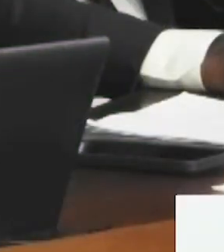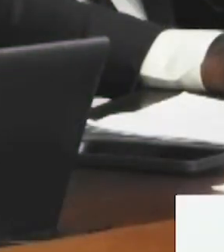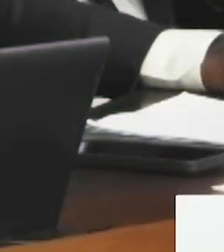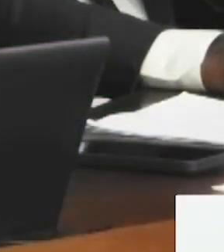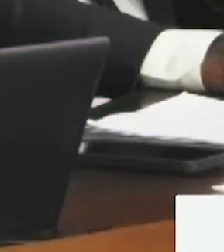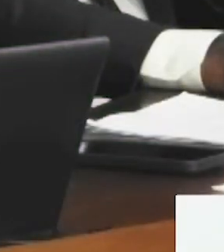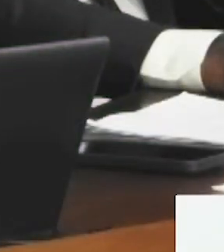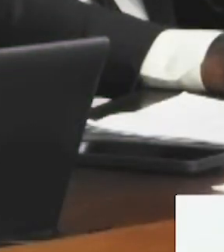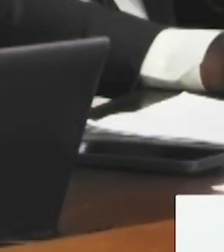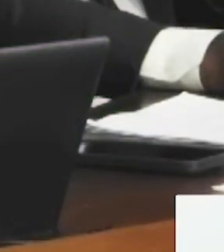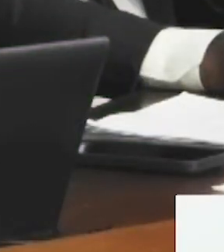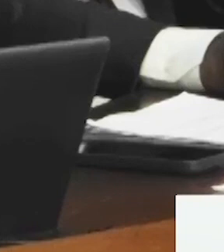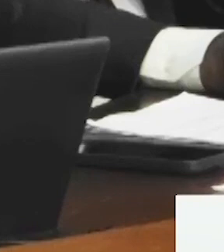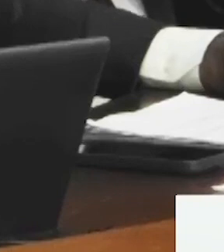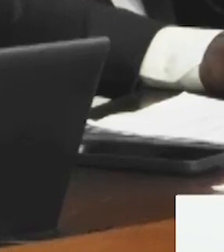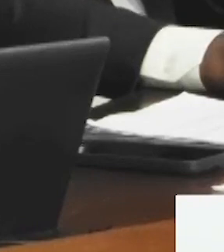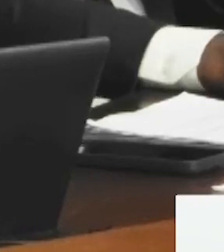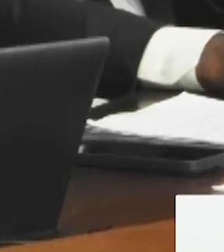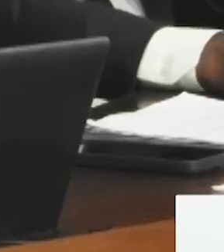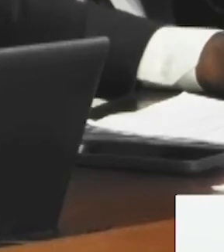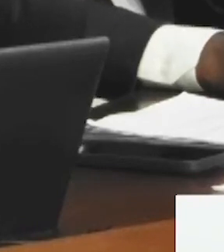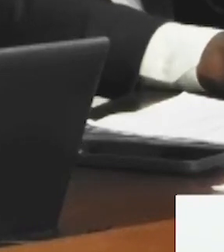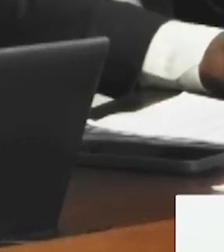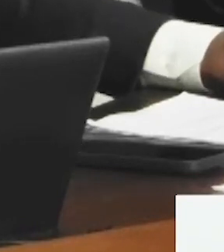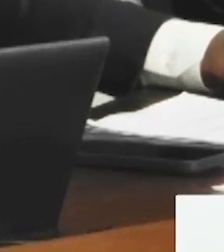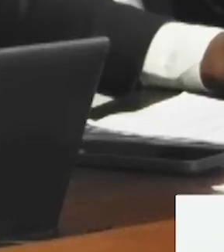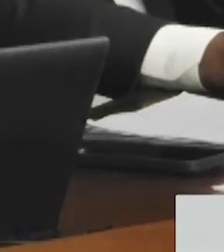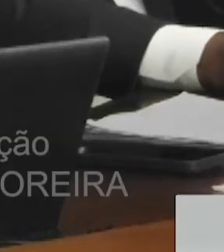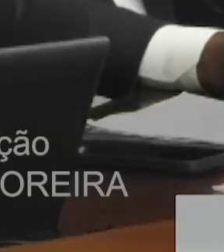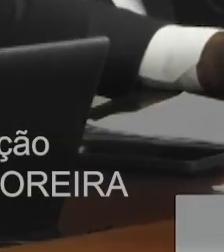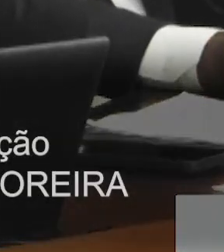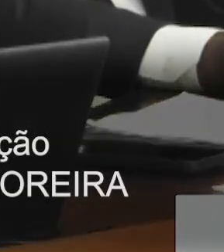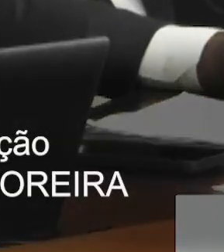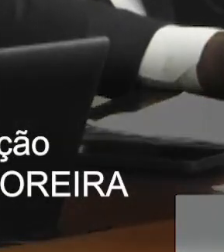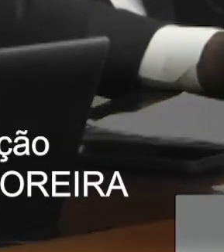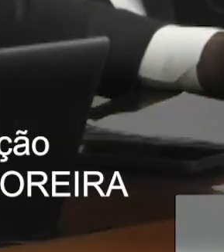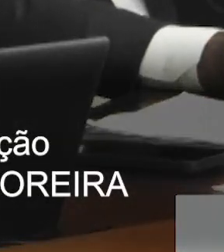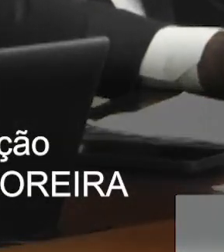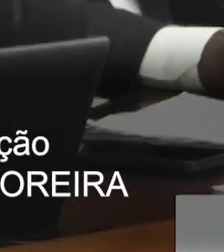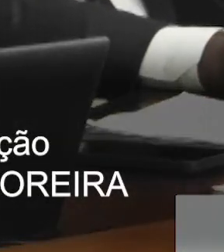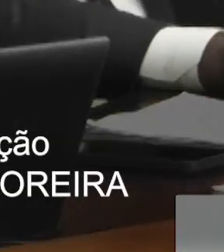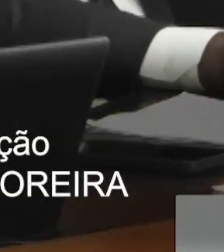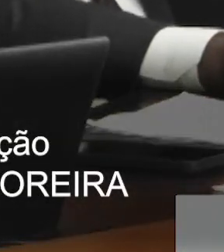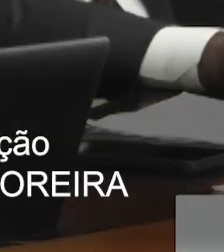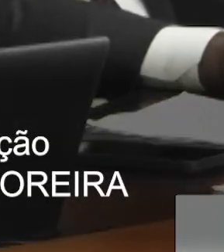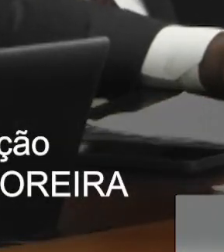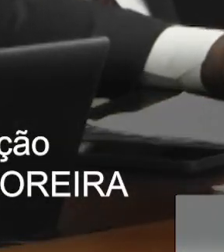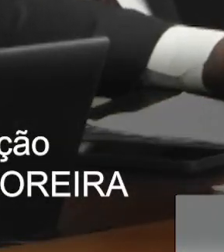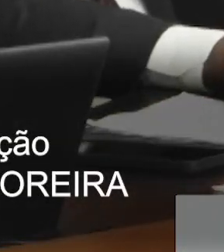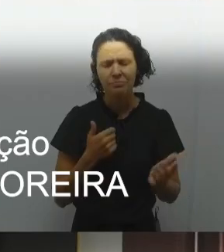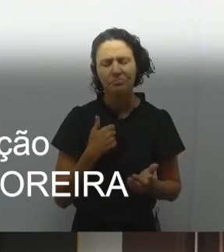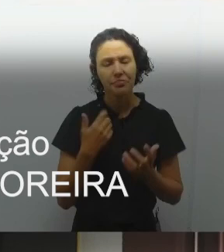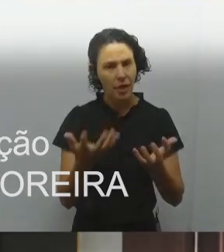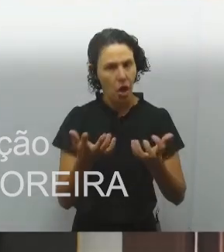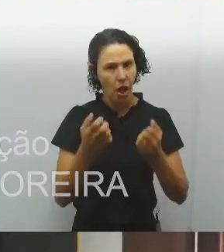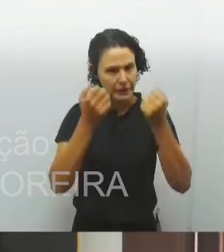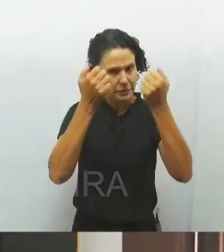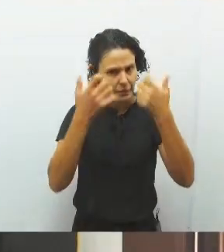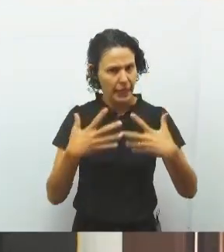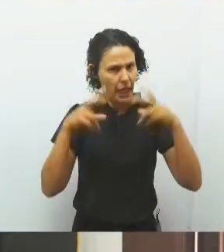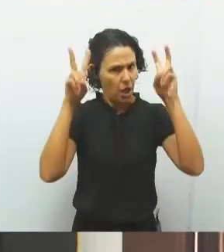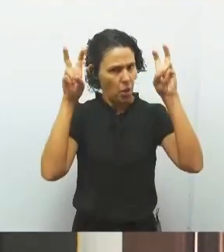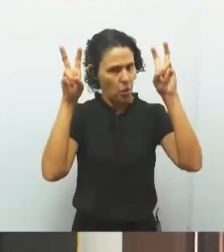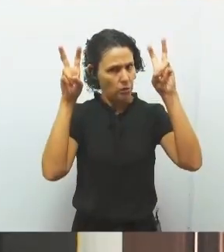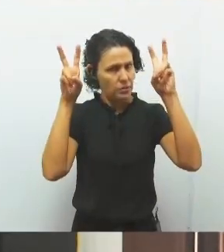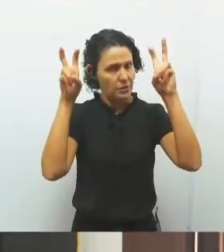nesta terça-feira 7 de Maio os vereadores de angre dos Reis se reuniram em mais uma sessão ordinária na ocasião